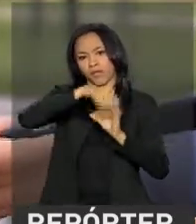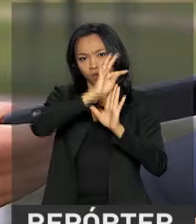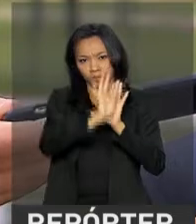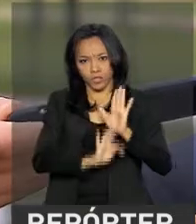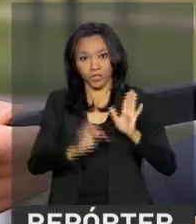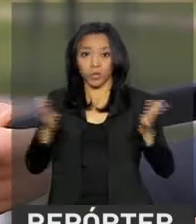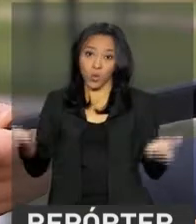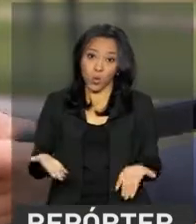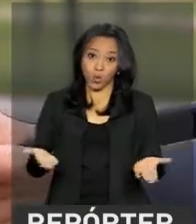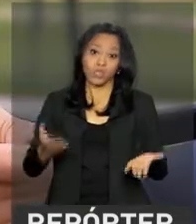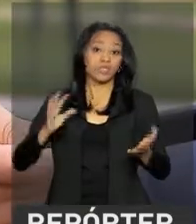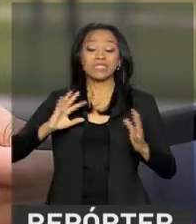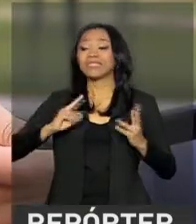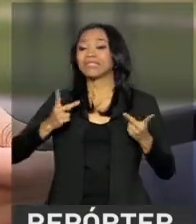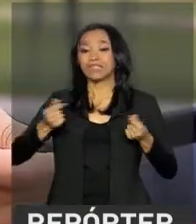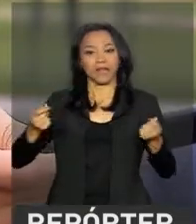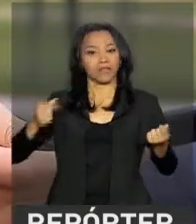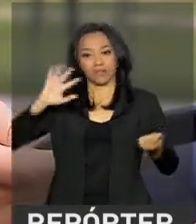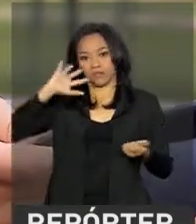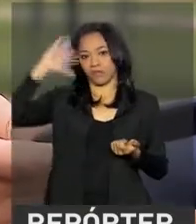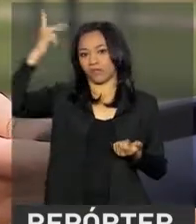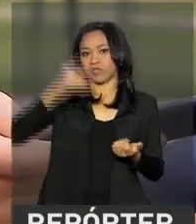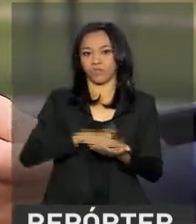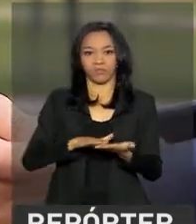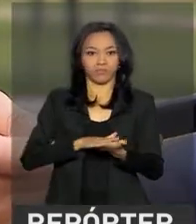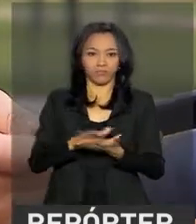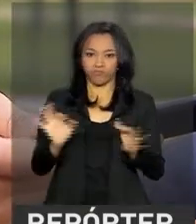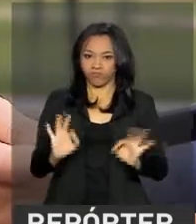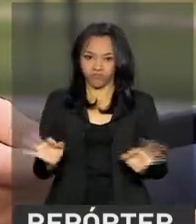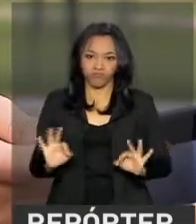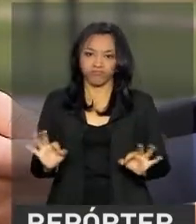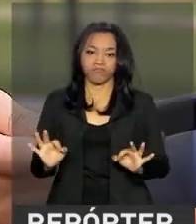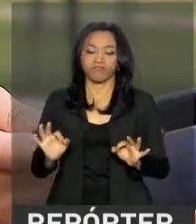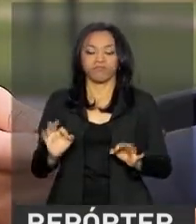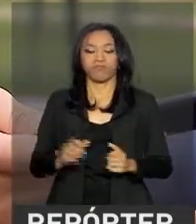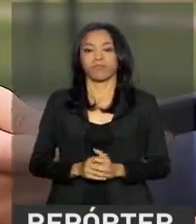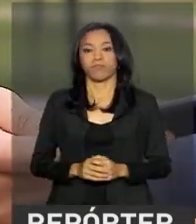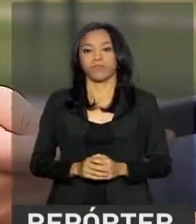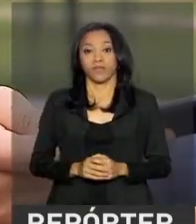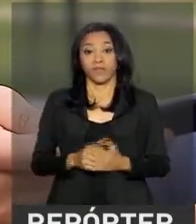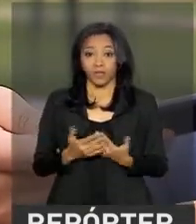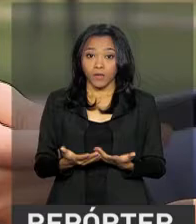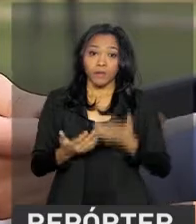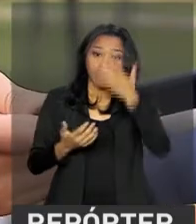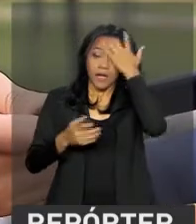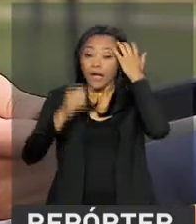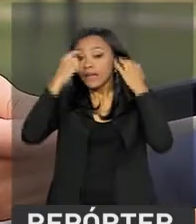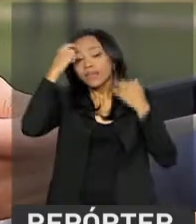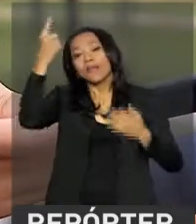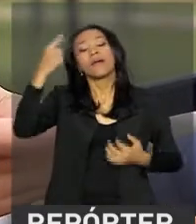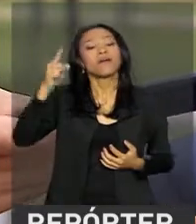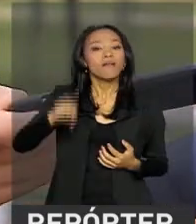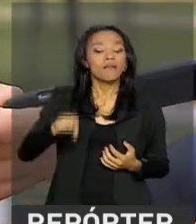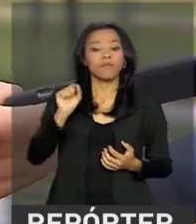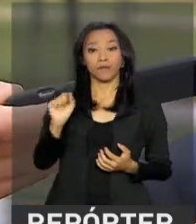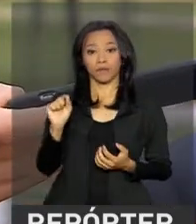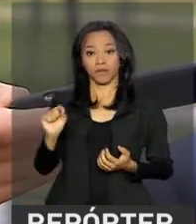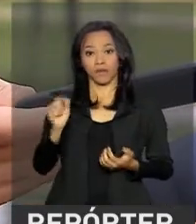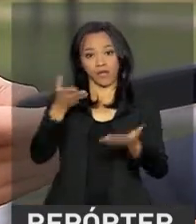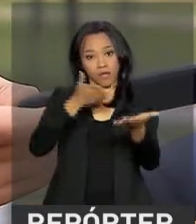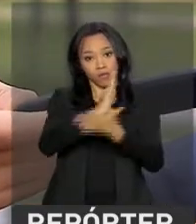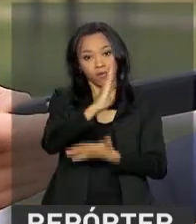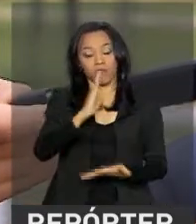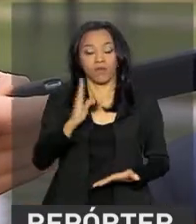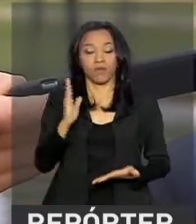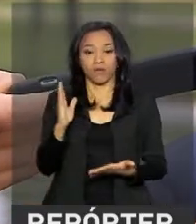decidimos hoje nada específico o tempo de que pontos para disso a idéia a princípio é aprovar